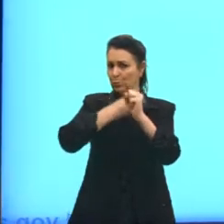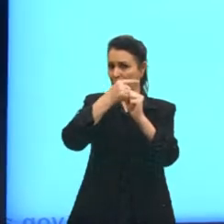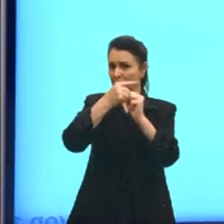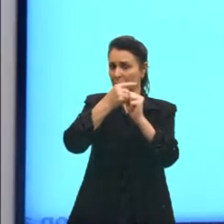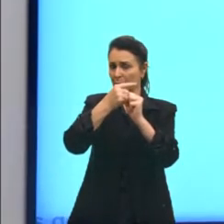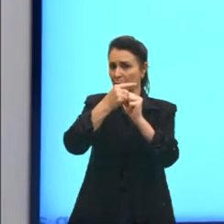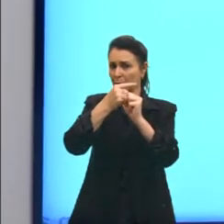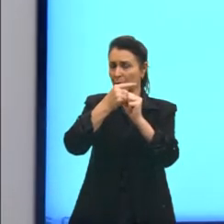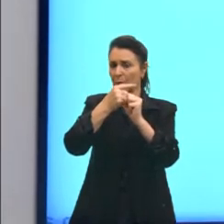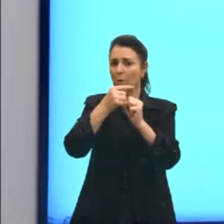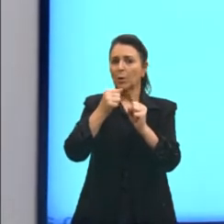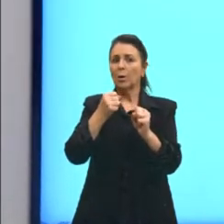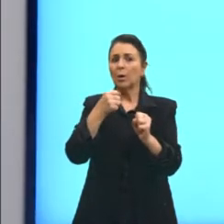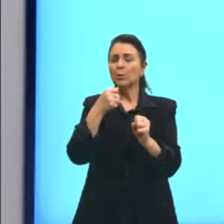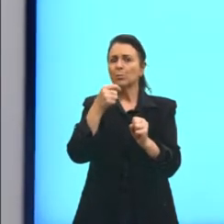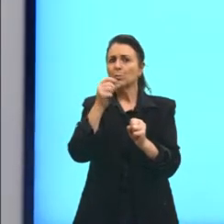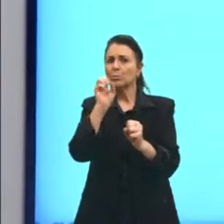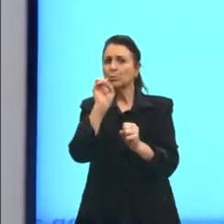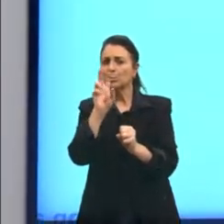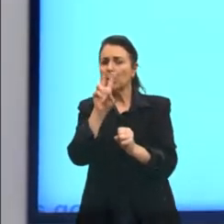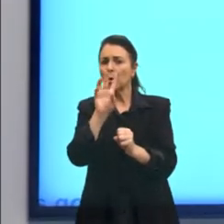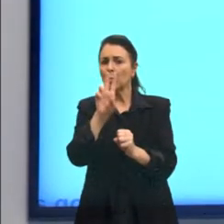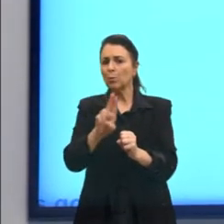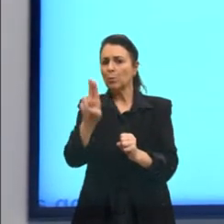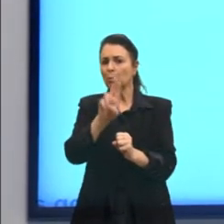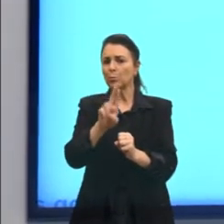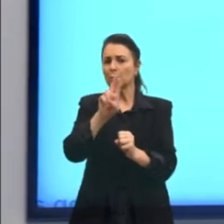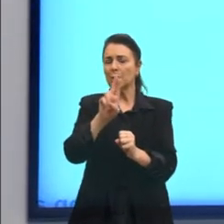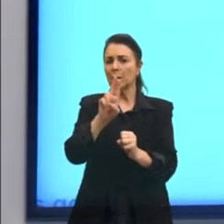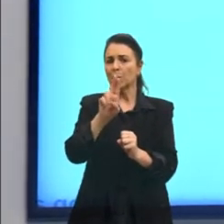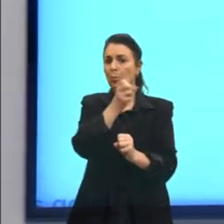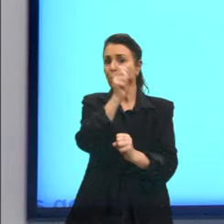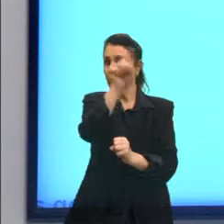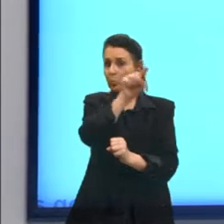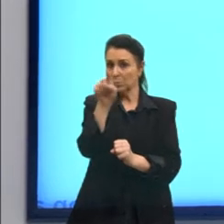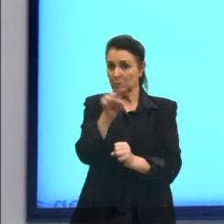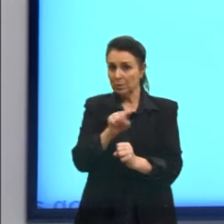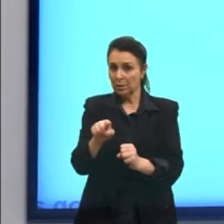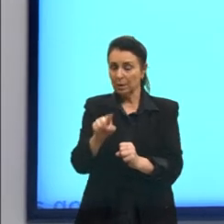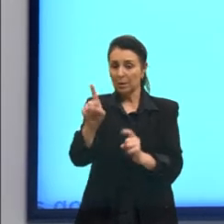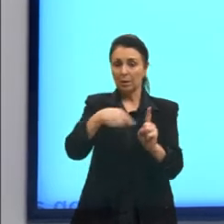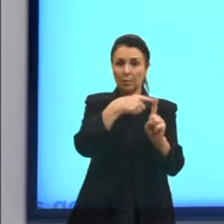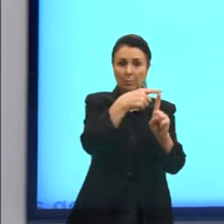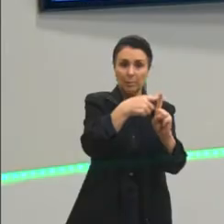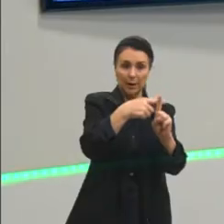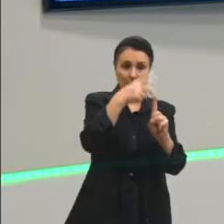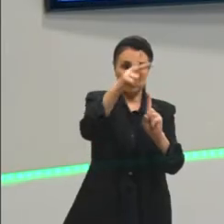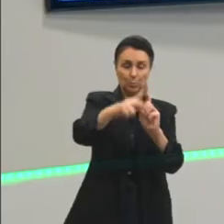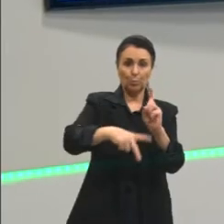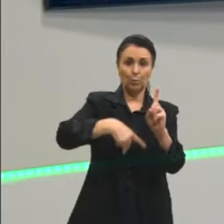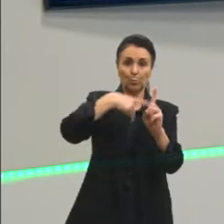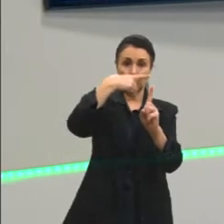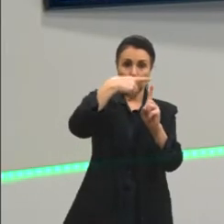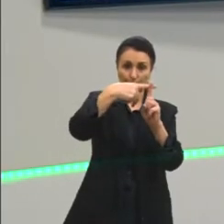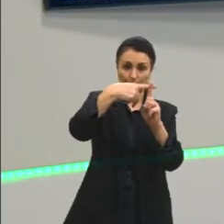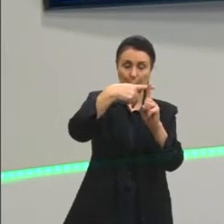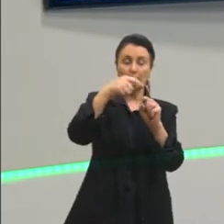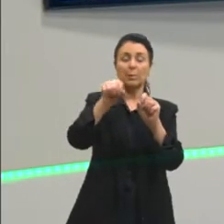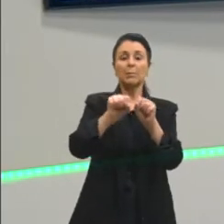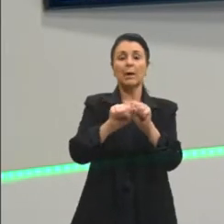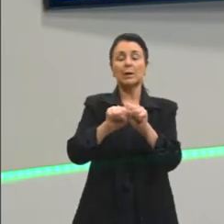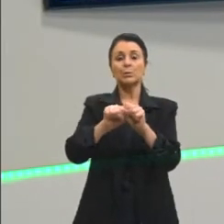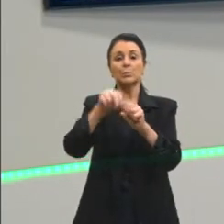só vai levar em consideração o número atômico que é o número de prótons mas o número de nêutrons então o número de massa é um